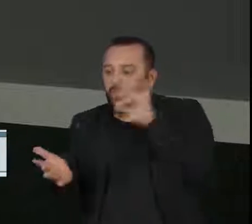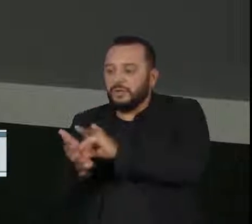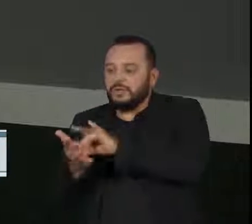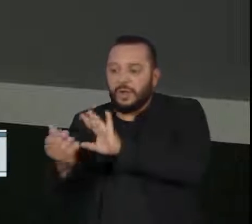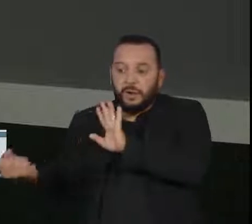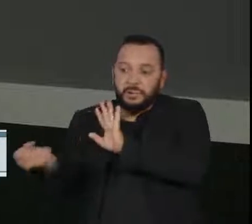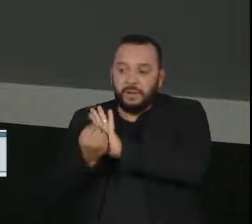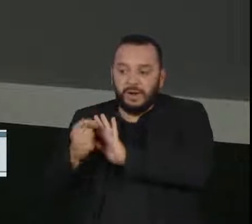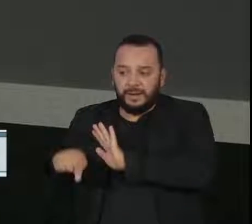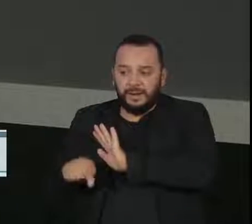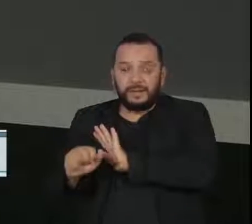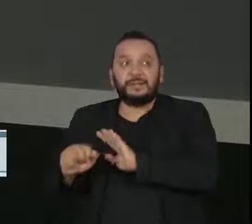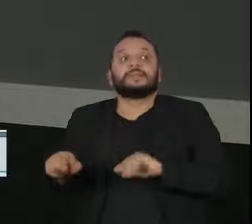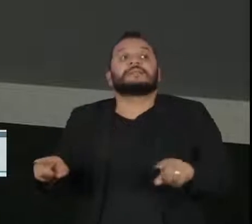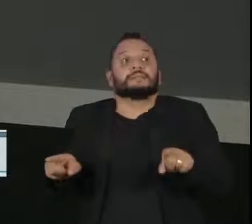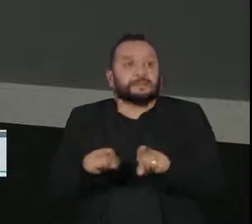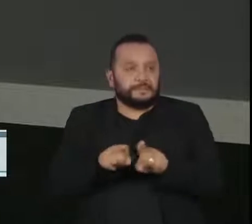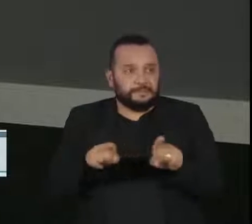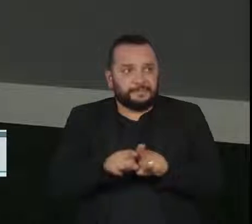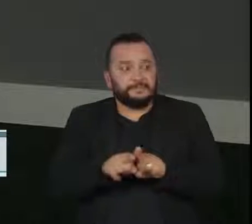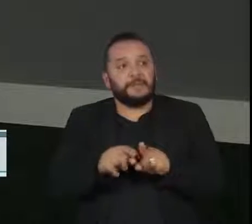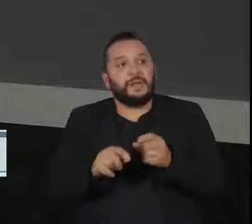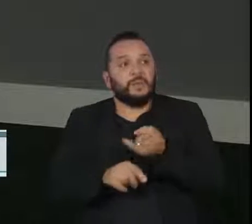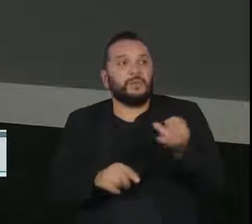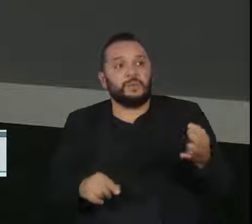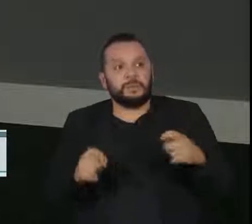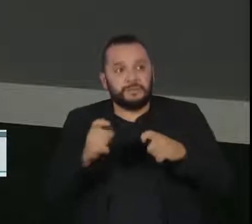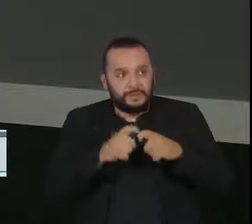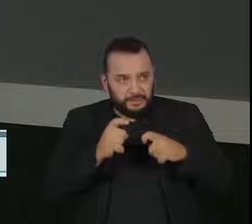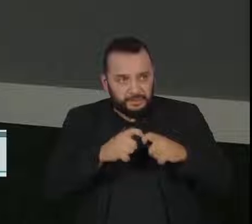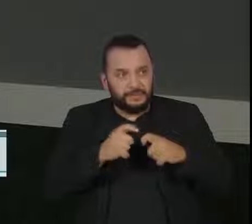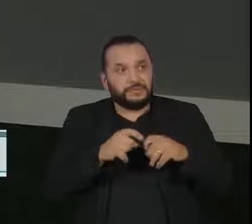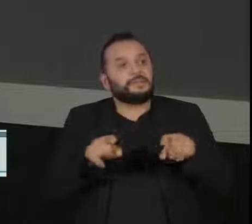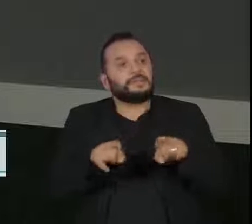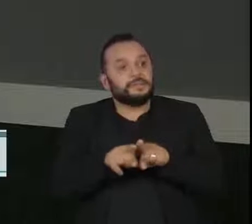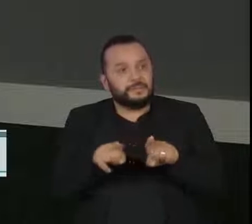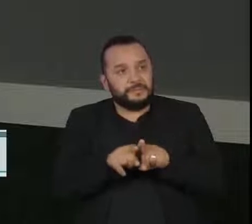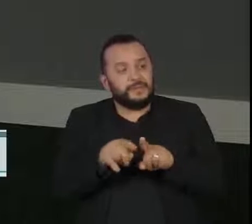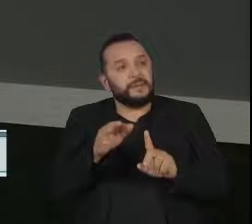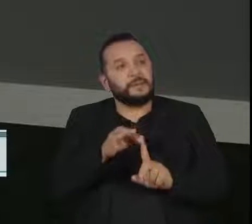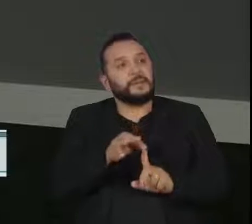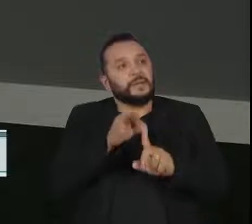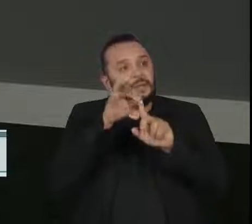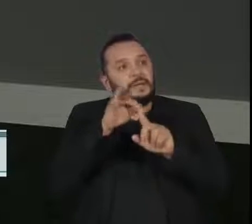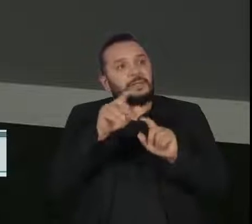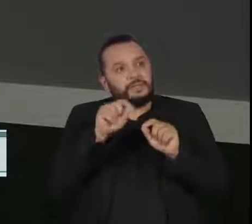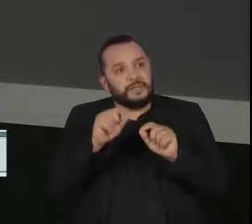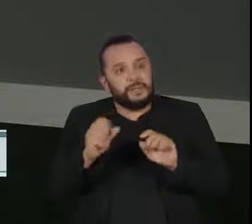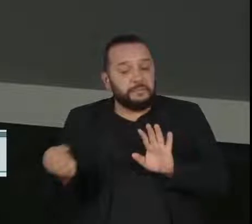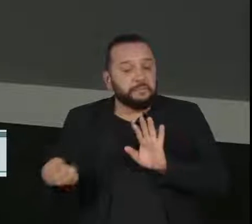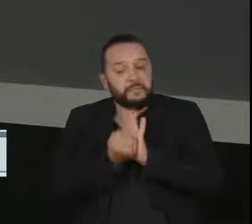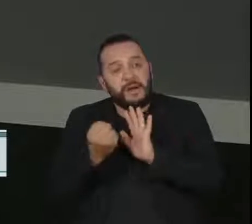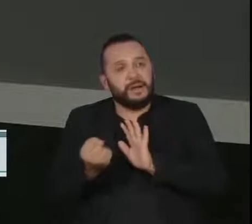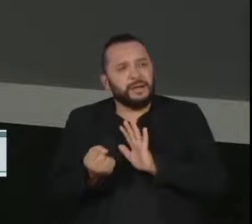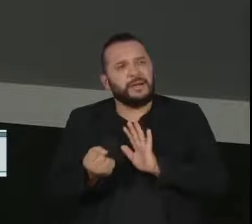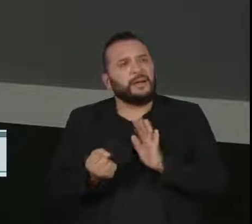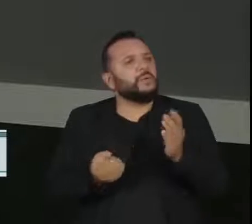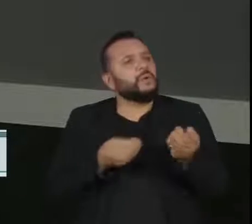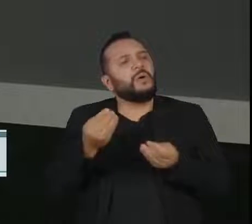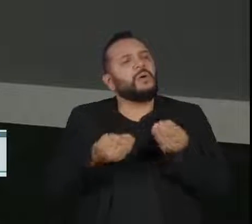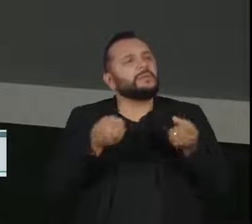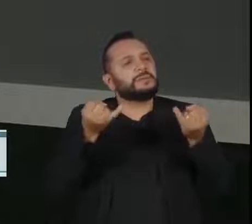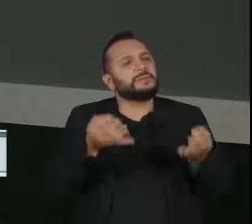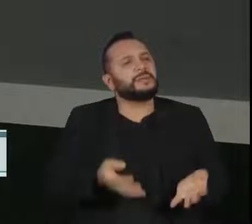e também, por outro lado, de médicos que receitam prioritariamente o remédio de marca. Então, o que falar para